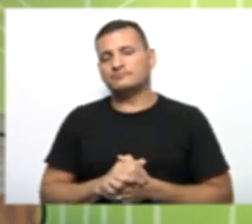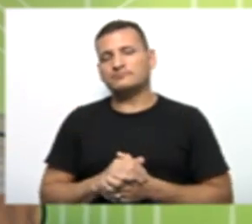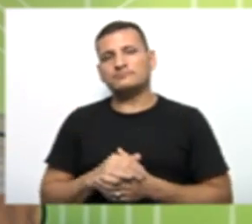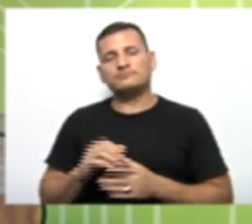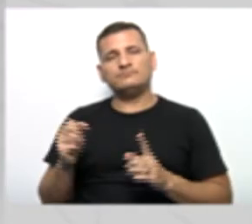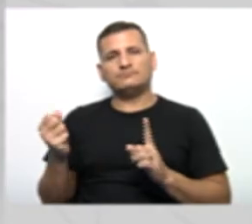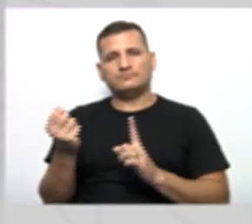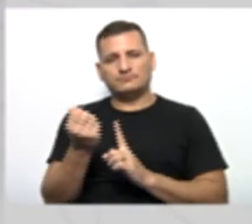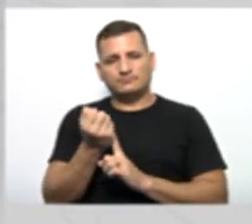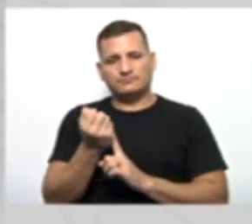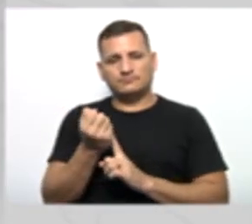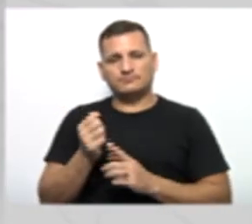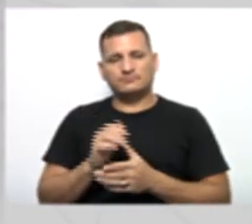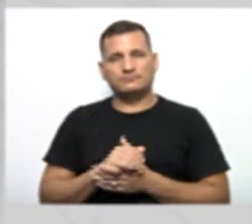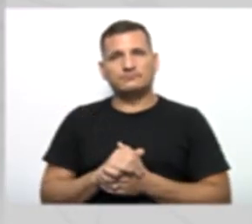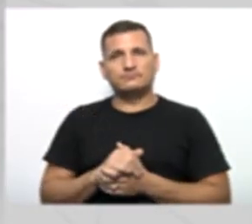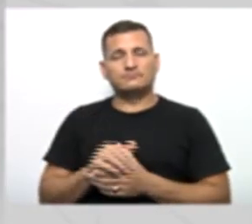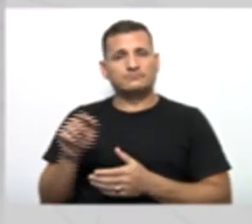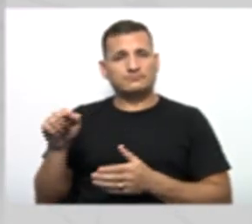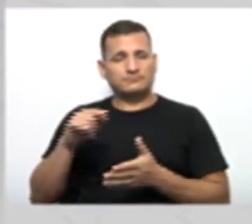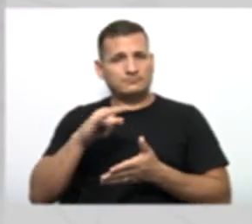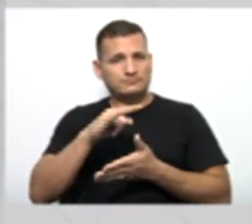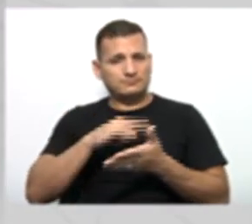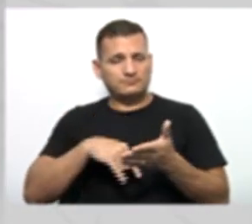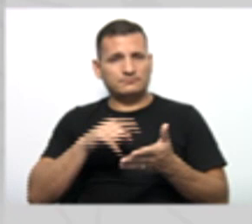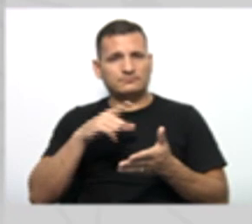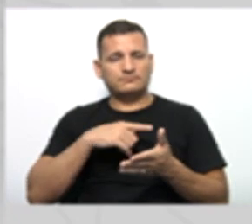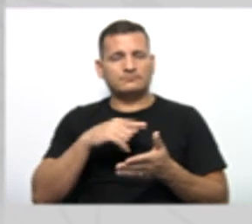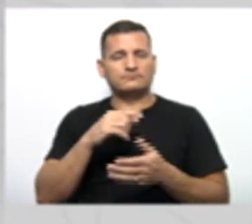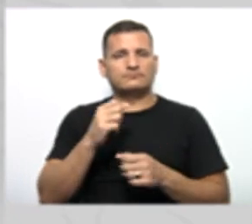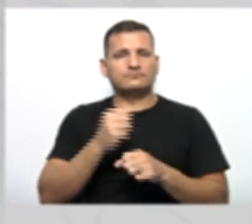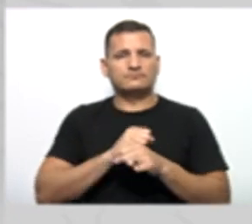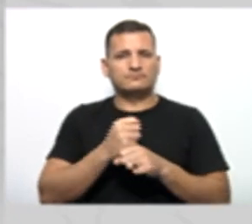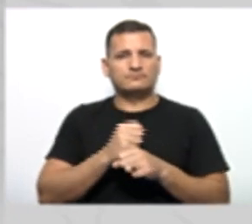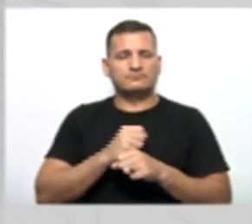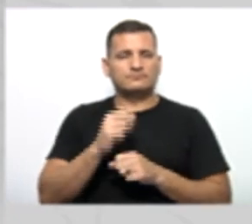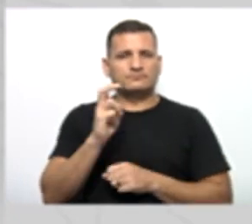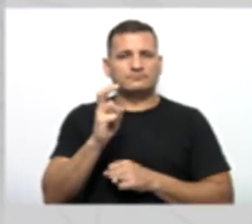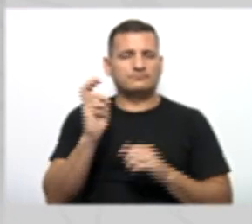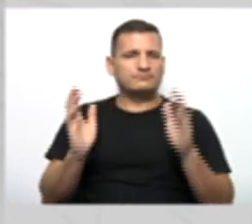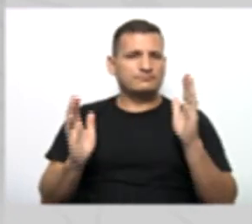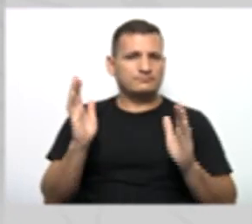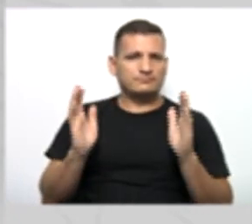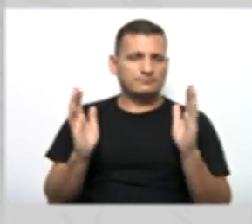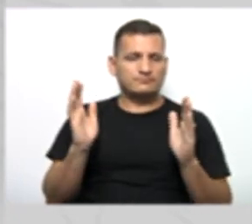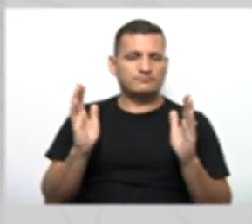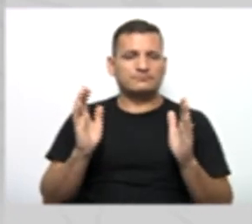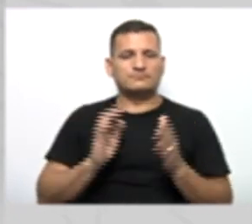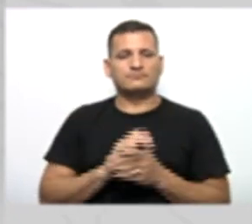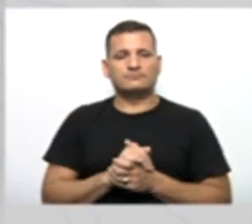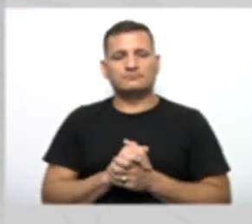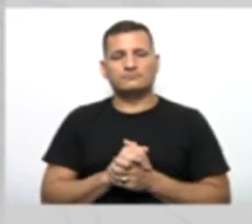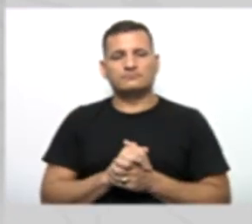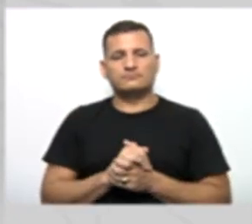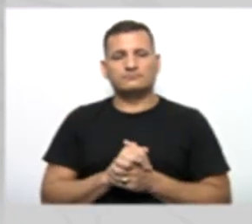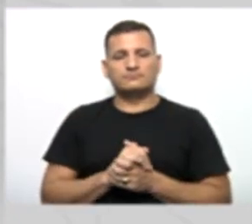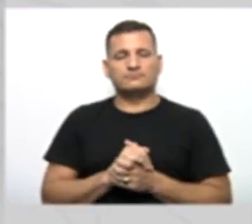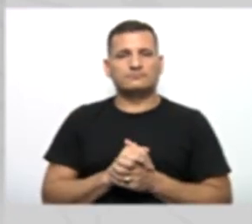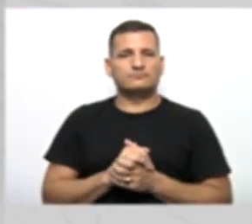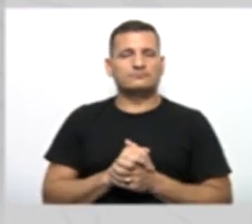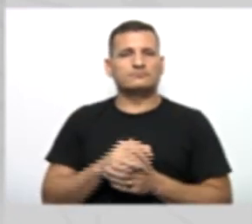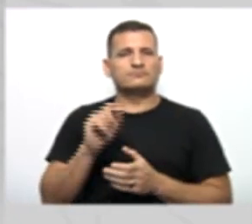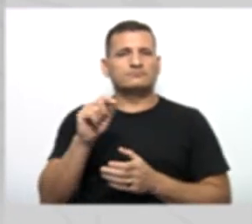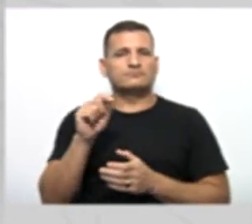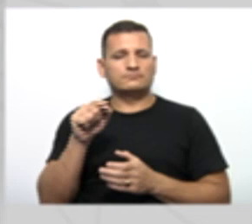sociedade. Essa licença tem 5 anos, pode ter até 5 anos de duração. É um prazo para que a